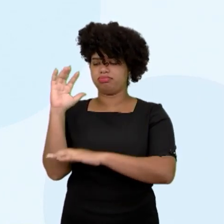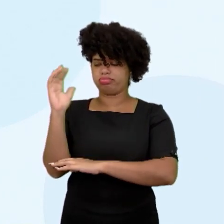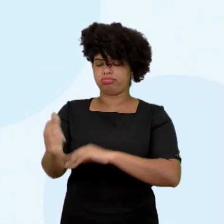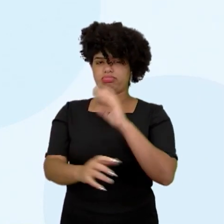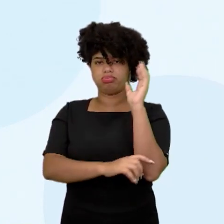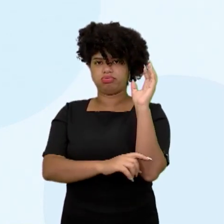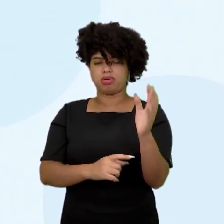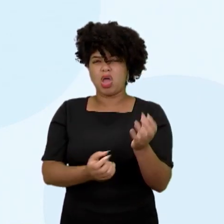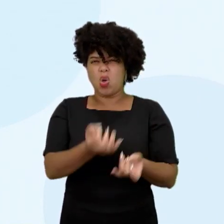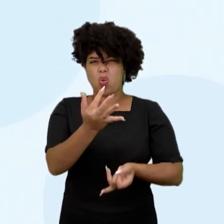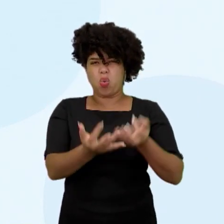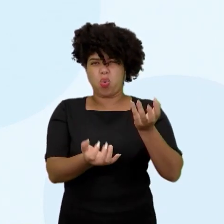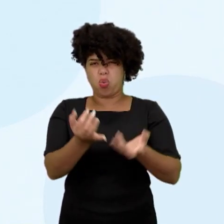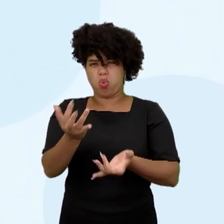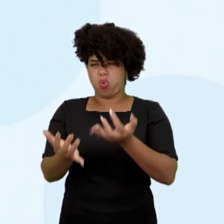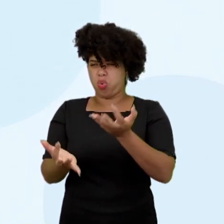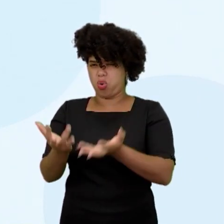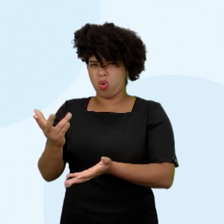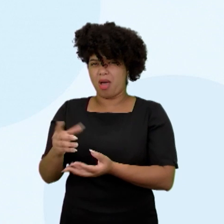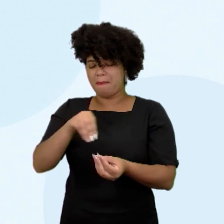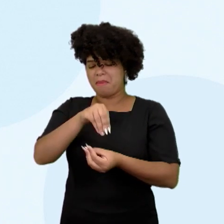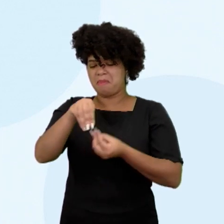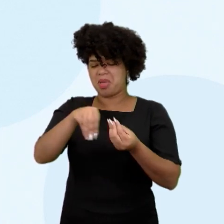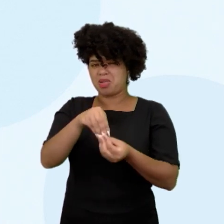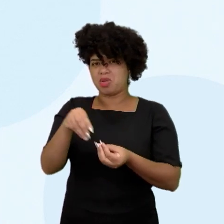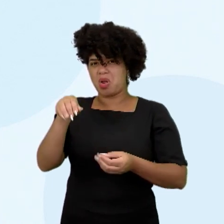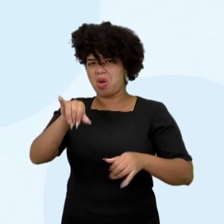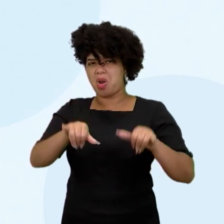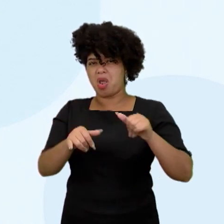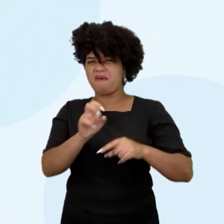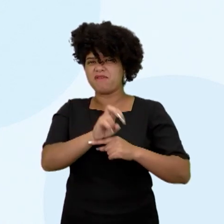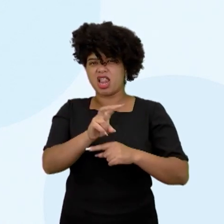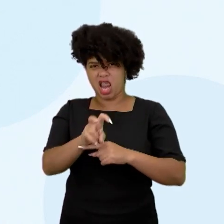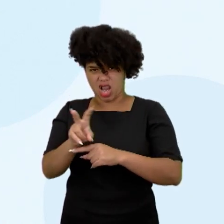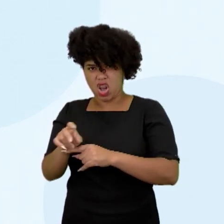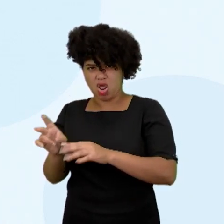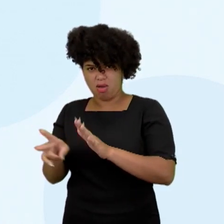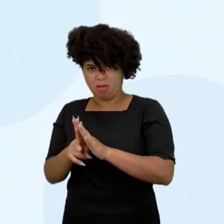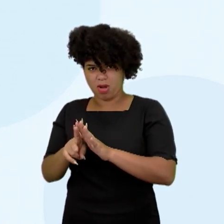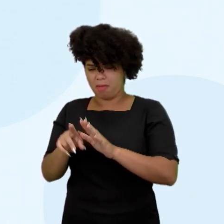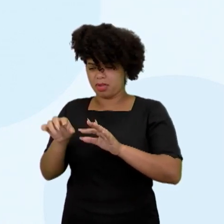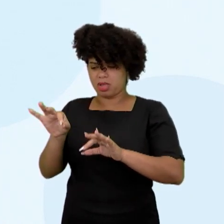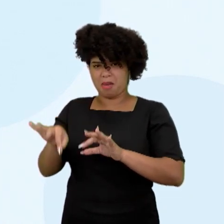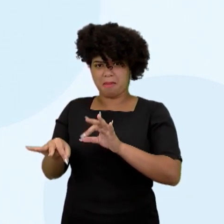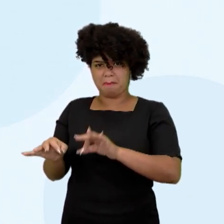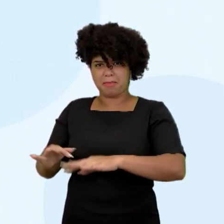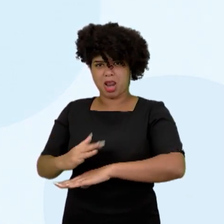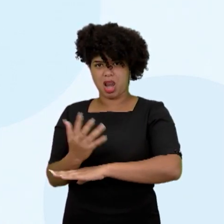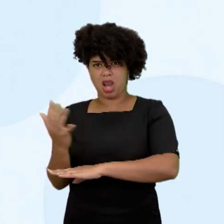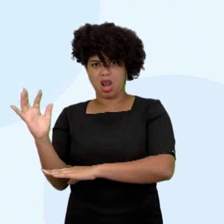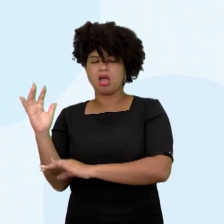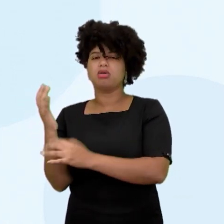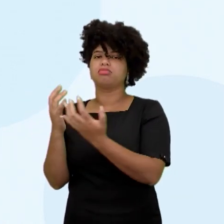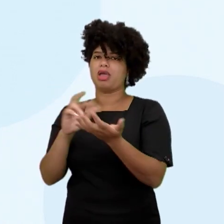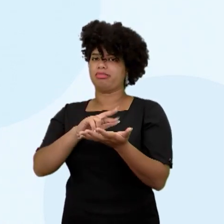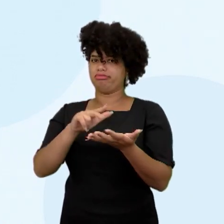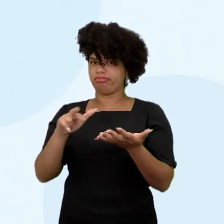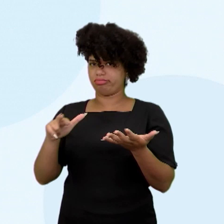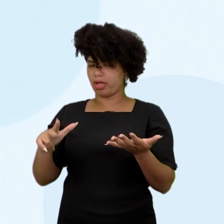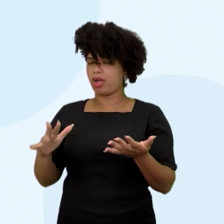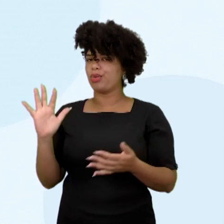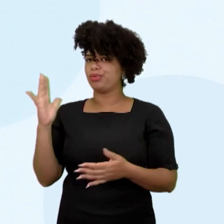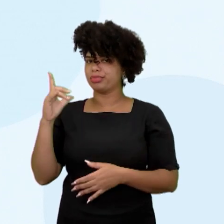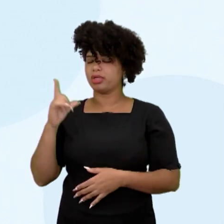desertificação, uso de agrotóxicos, escassez hídrica, entre outros, e discutir ações